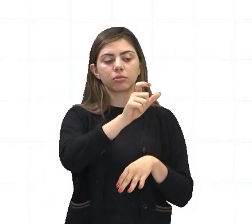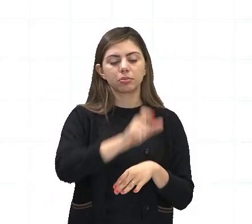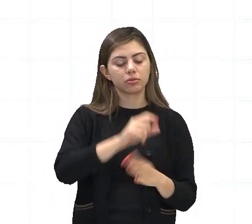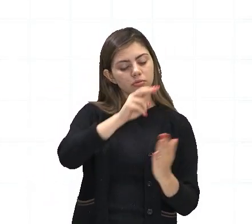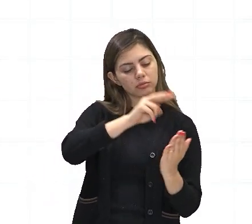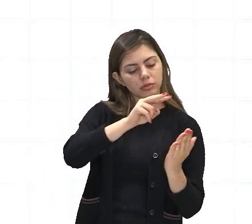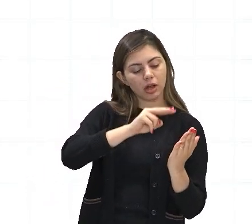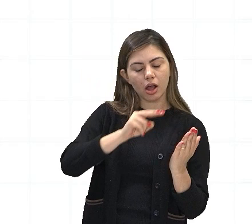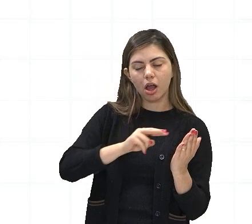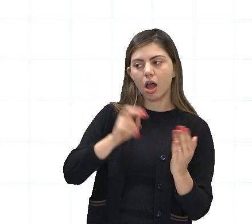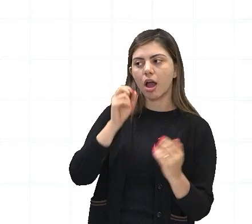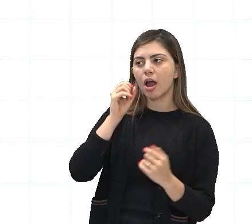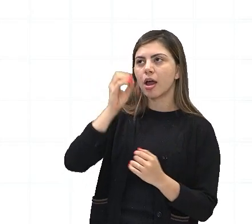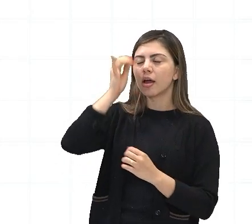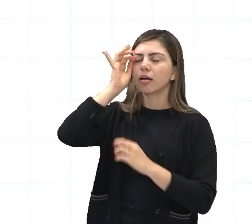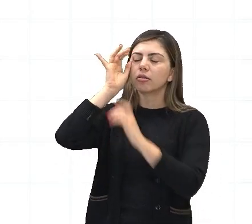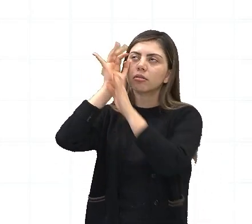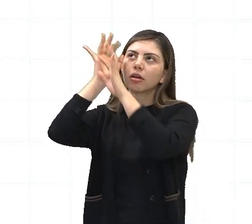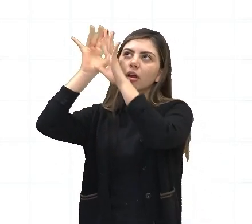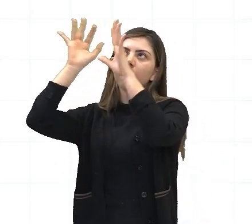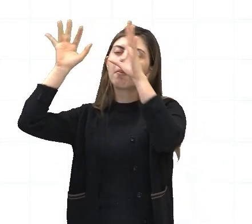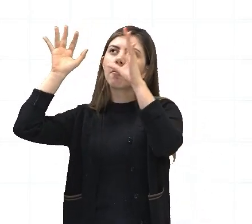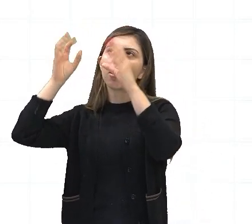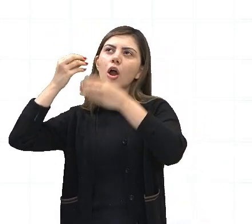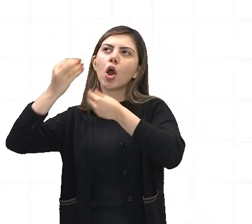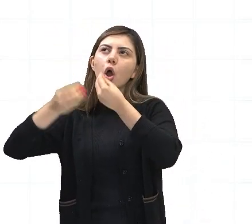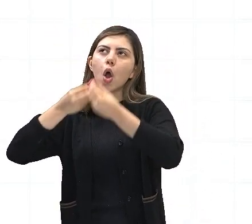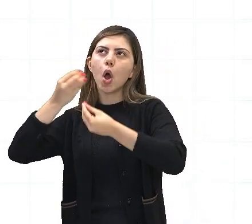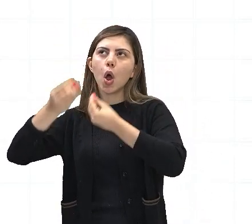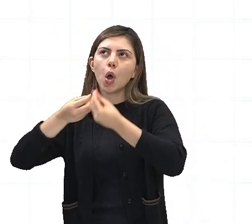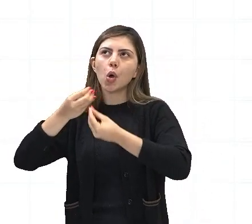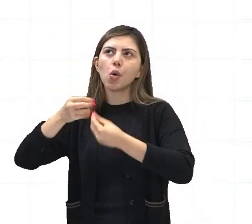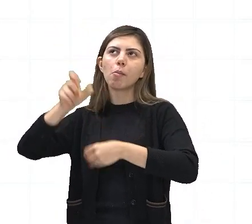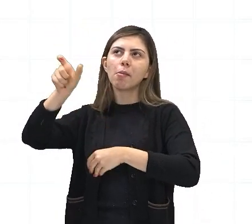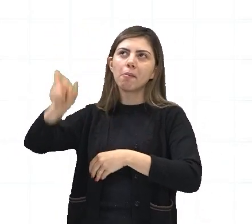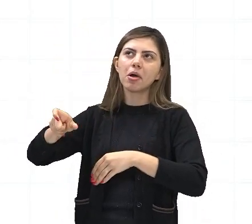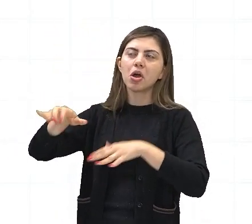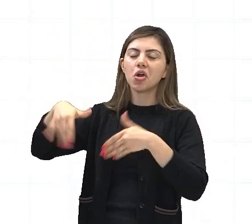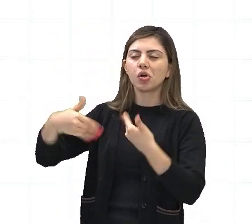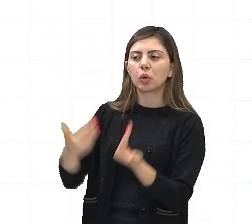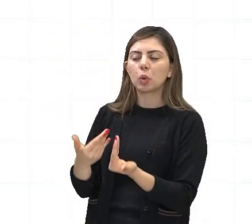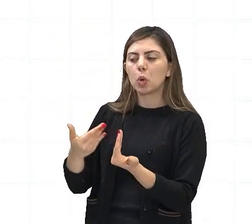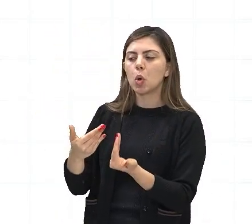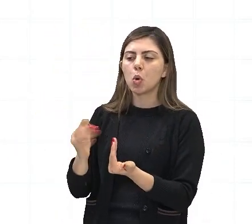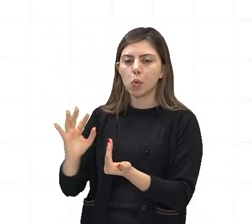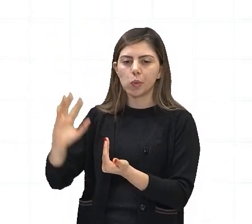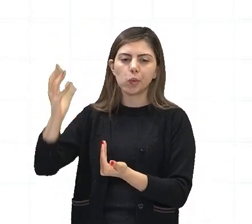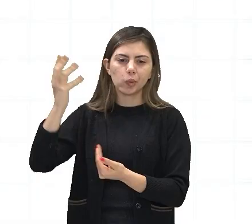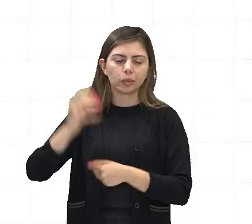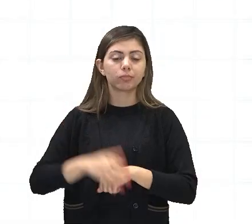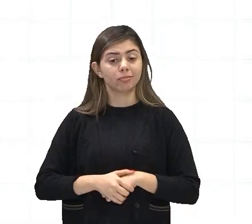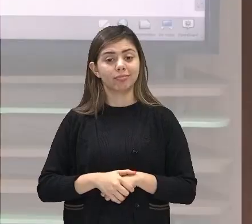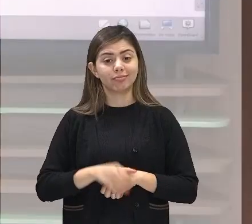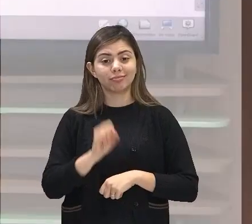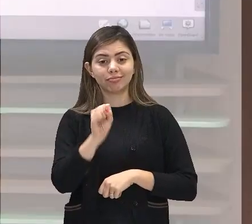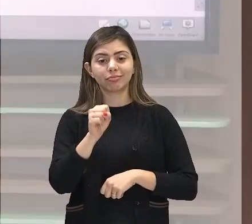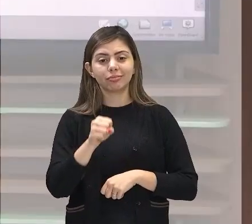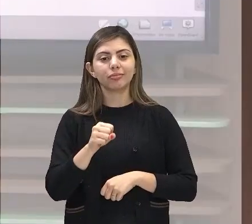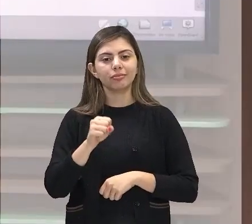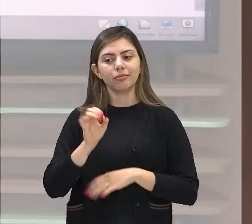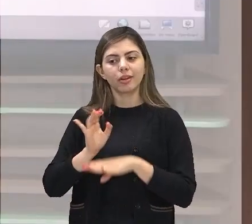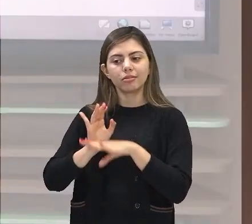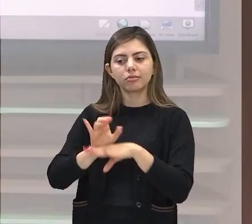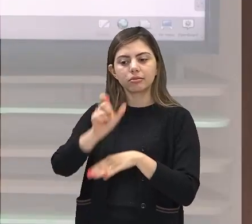o objeto ou pessoa descrita. Como assim visualizar? Sim, através das palavras, vai descrevendo com as palavras e você